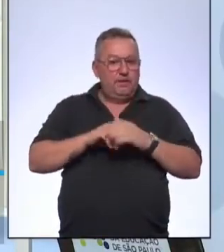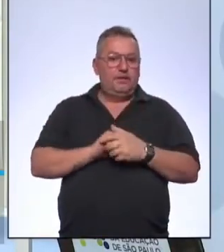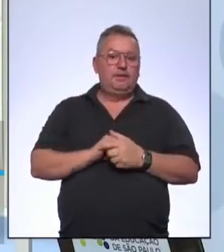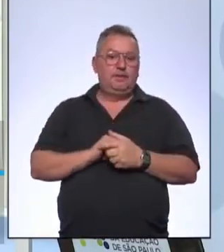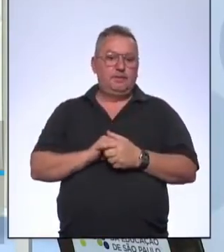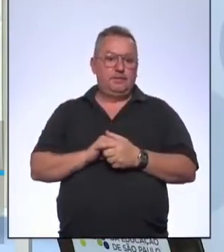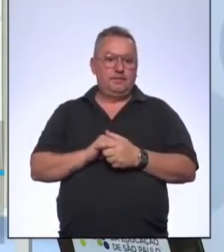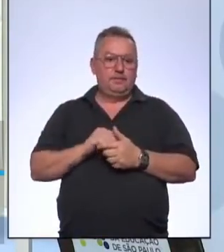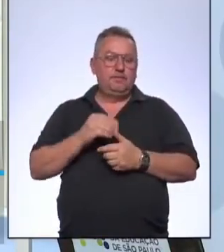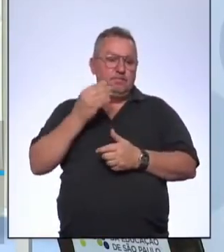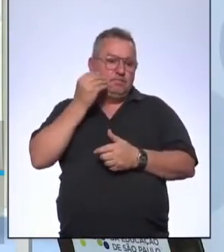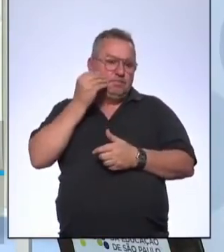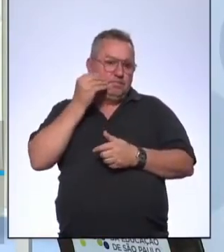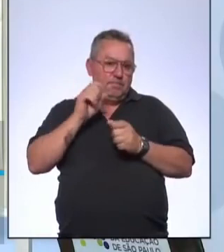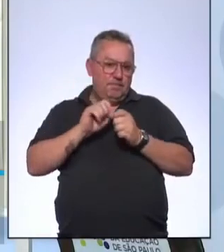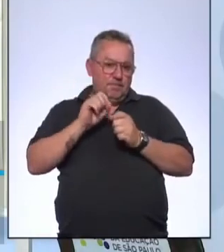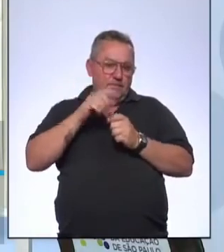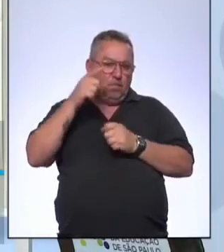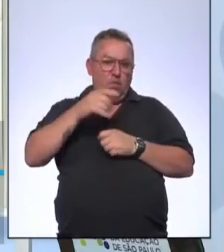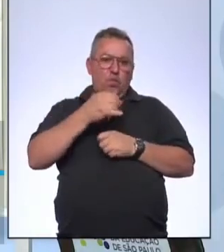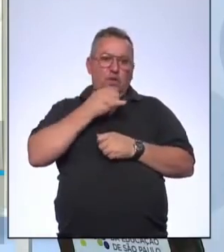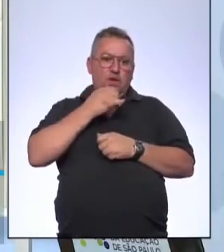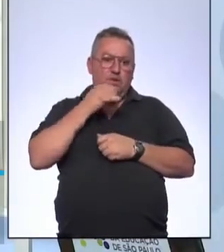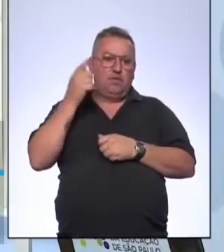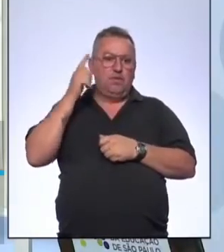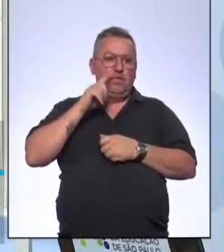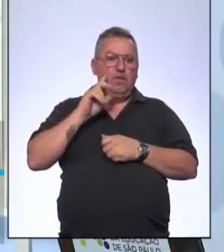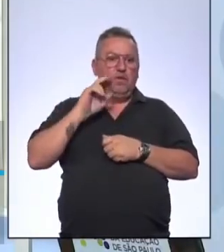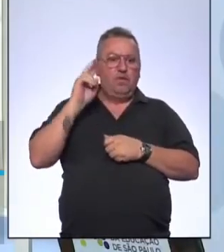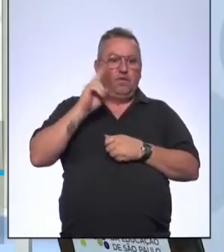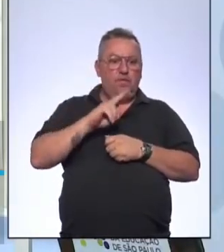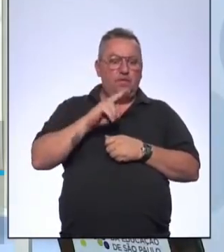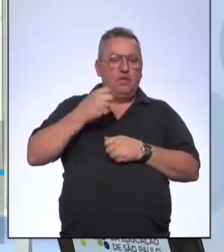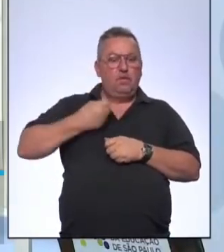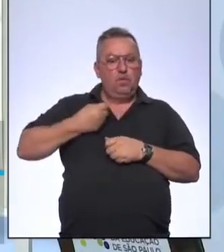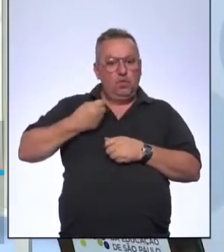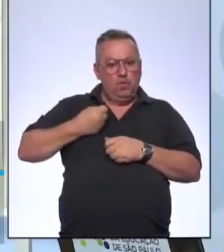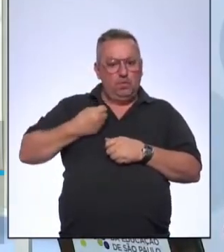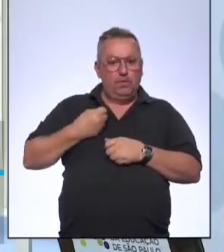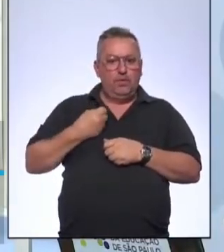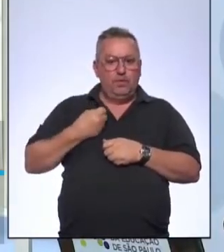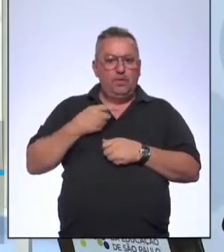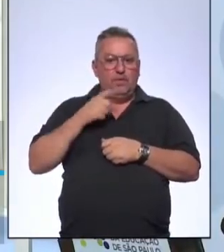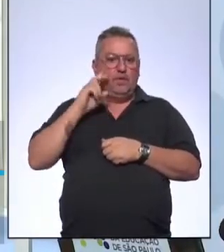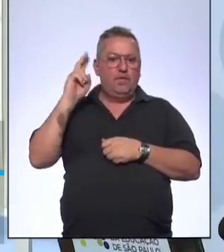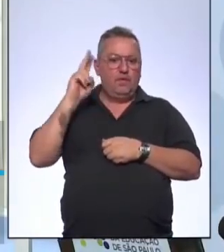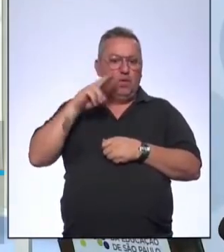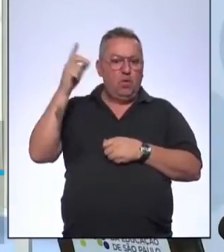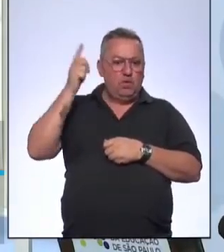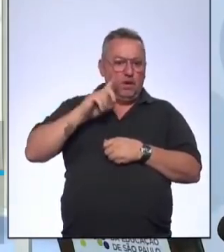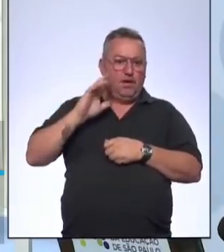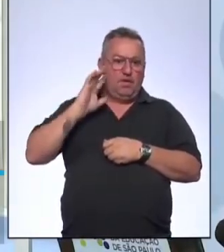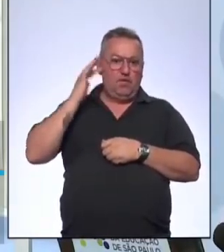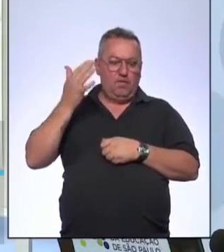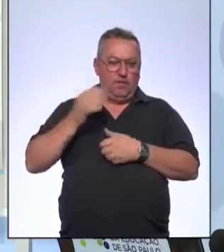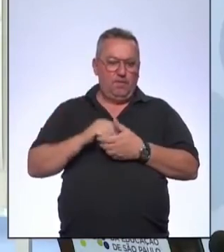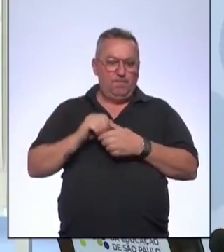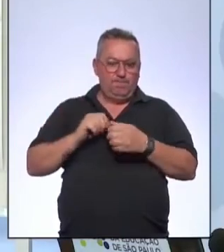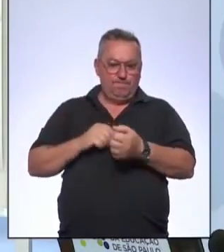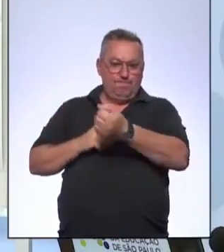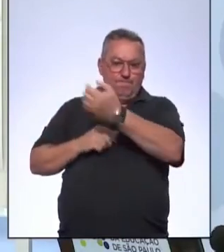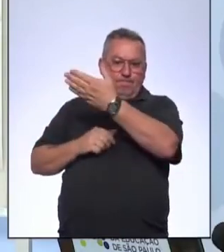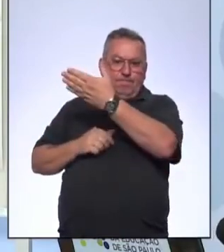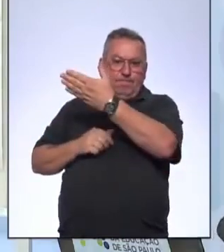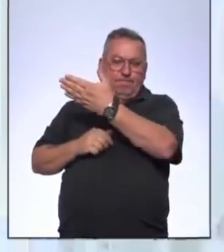ideia. Vamos tentar fazer um exemplo para ver se a gente consegue colocar em números isso, vocês conseguem resolver. Na tela de vocês